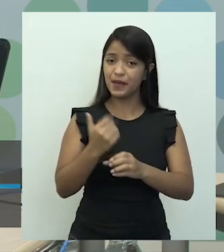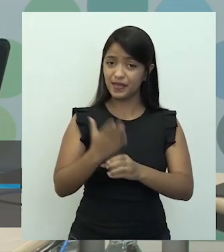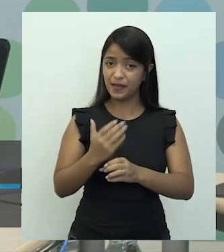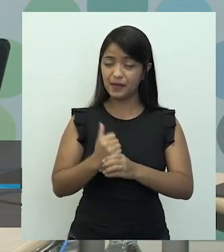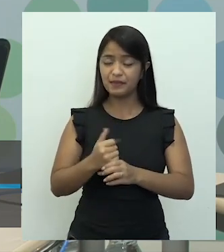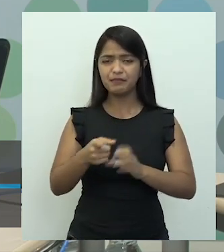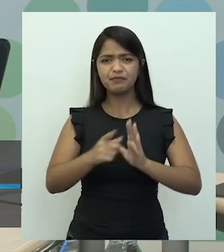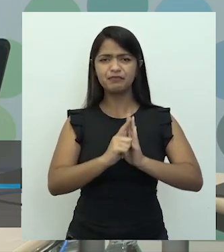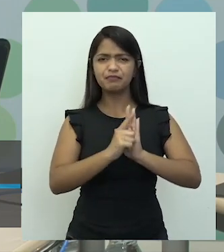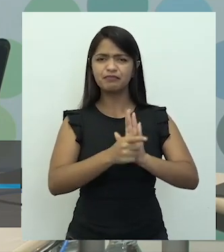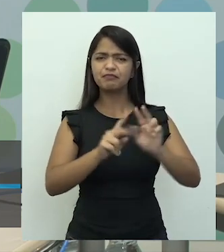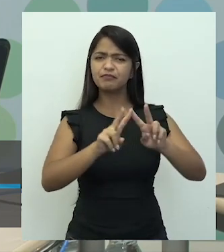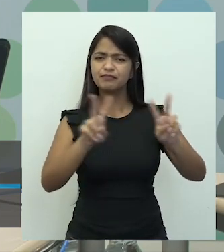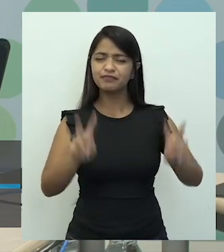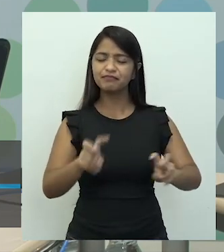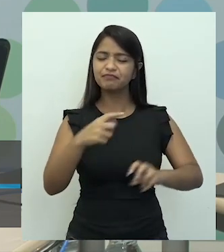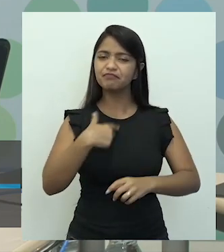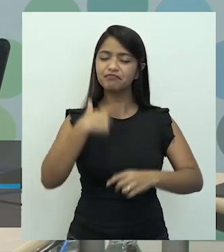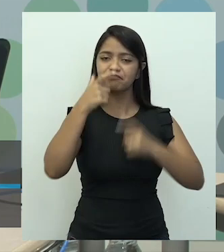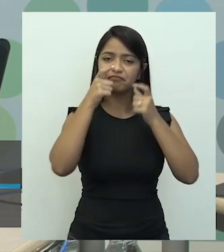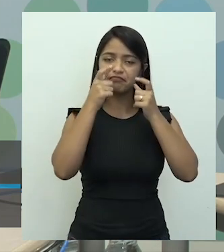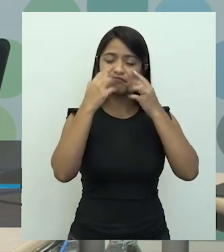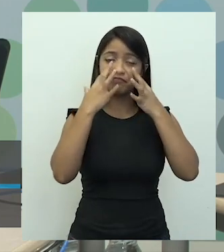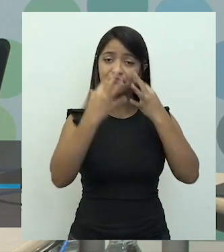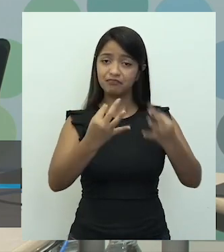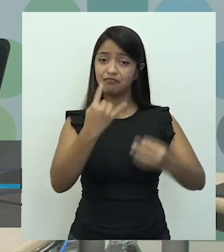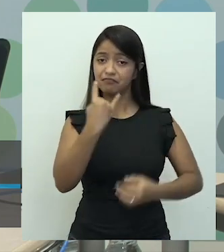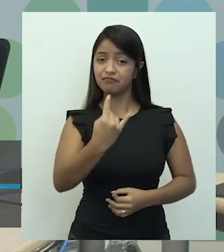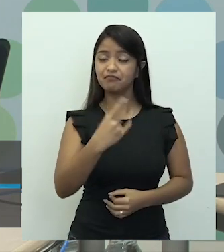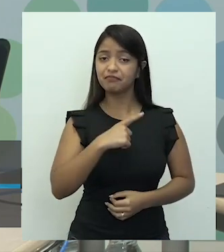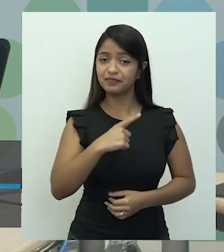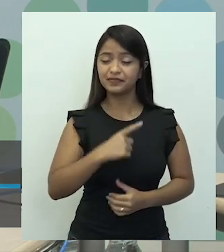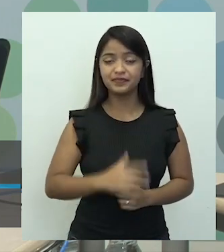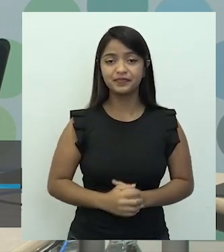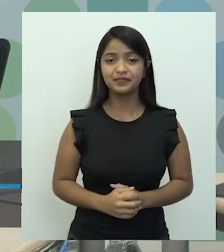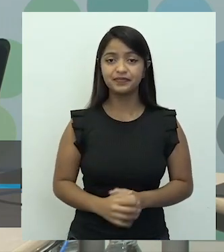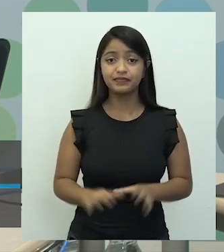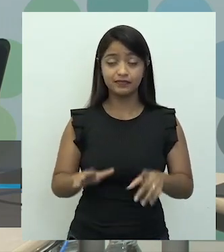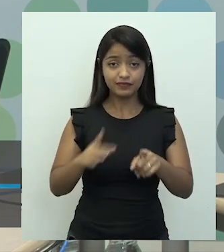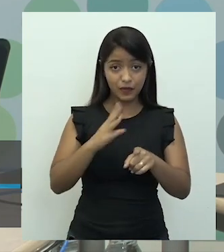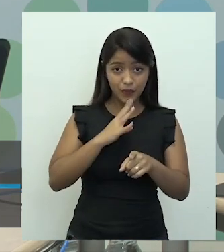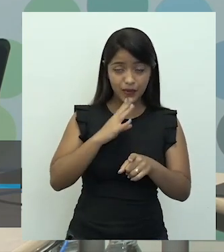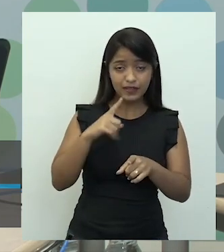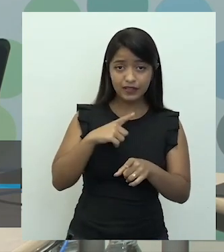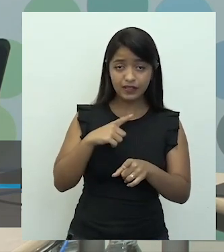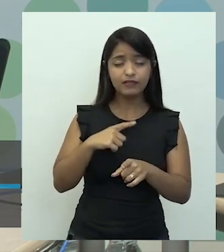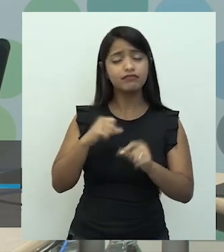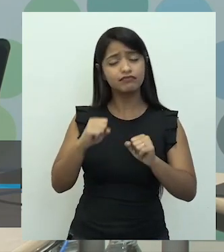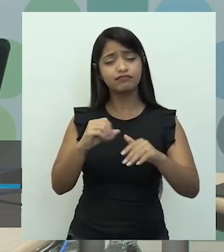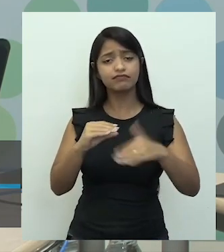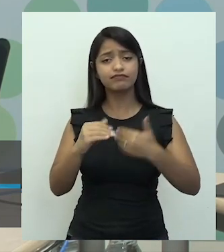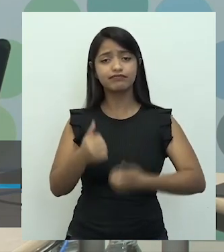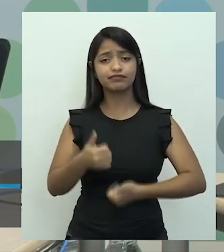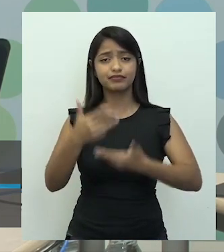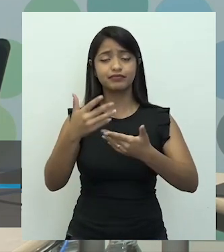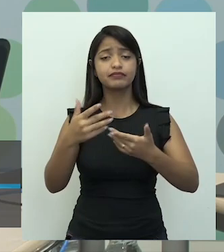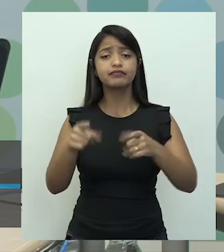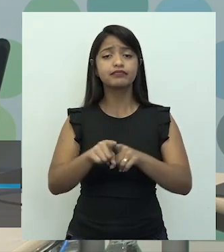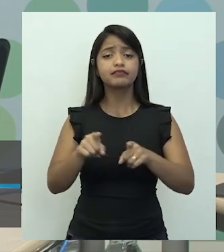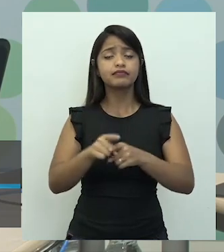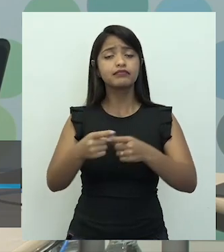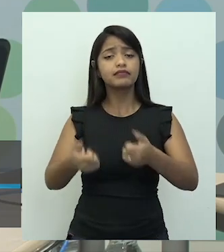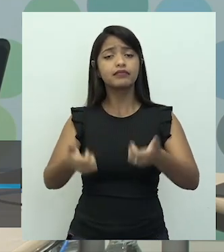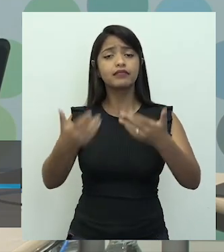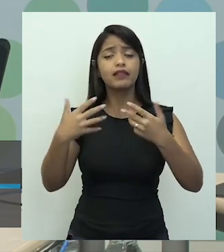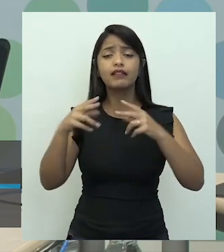me chamou a atenção, ok? Mas vamos, se alguém conhecer, coloca aí pra gente, por favor, e fala mais ou menos sobre o que se trata,